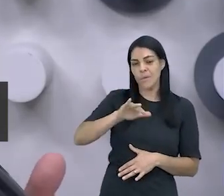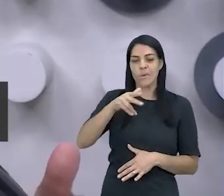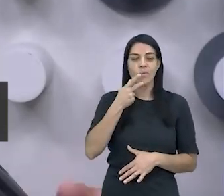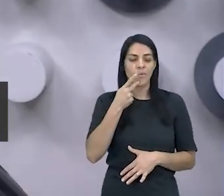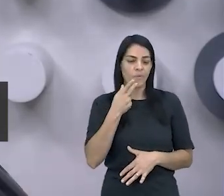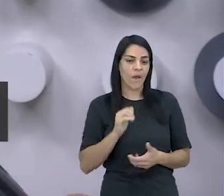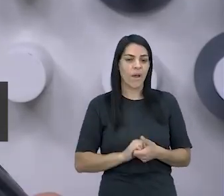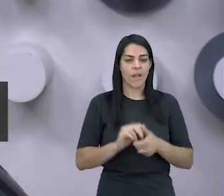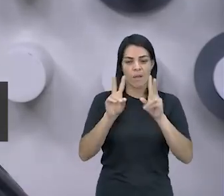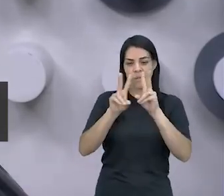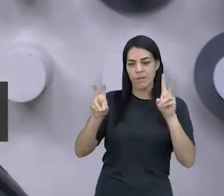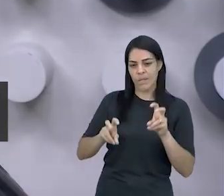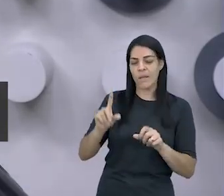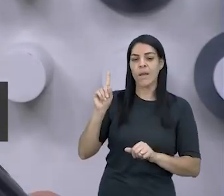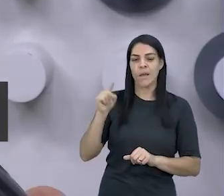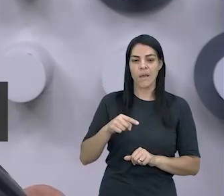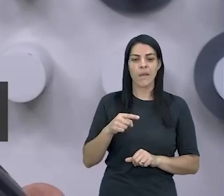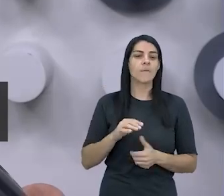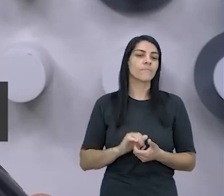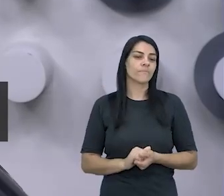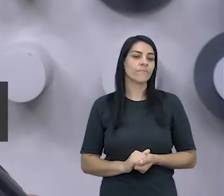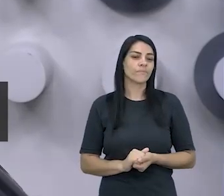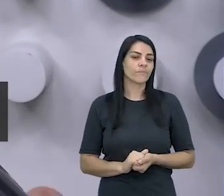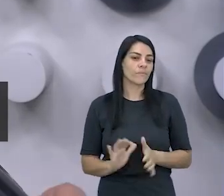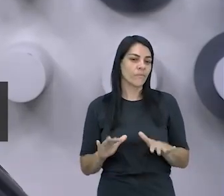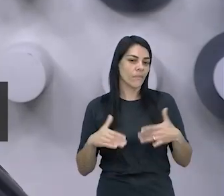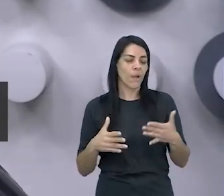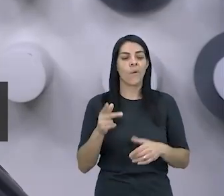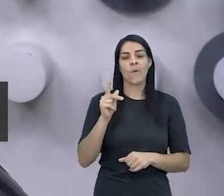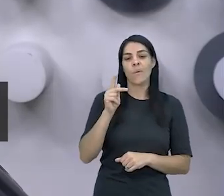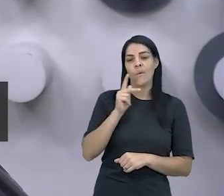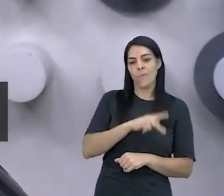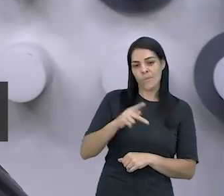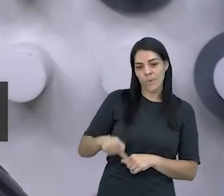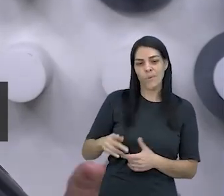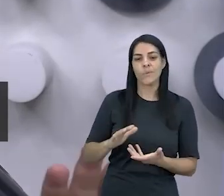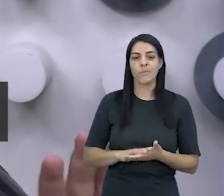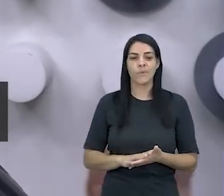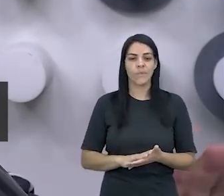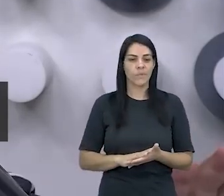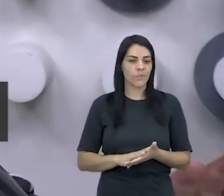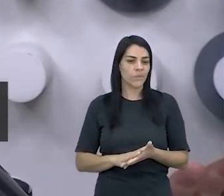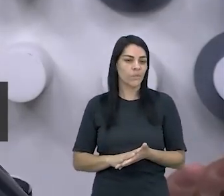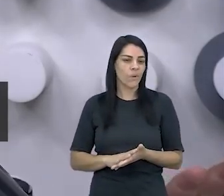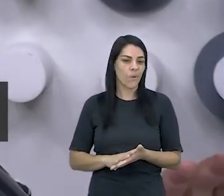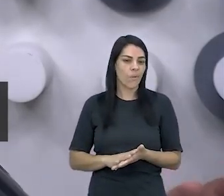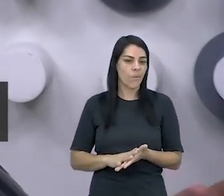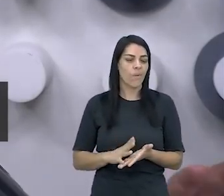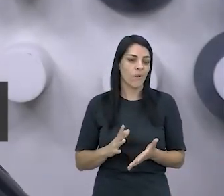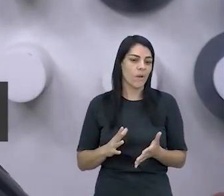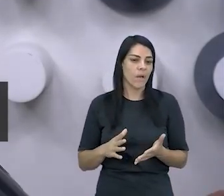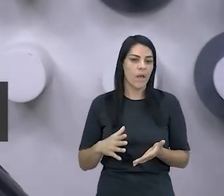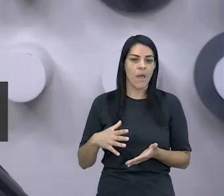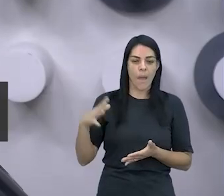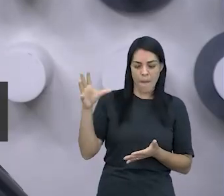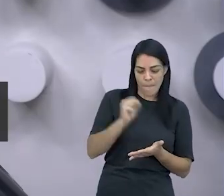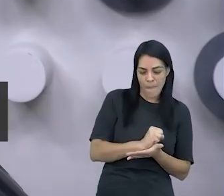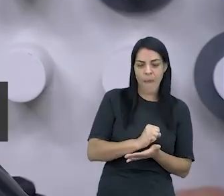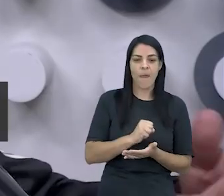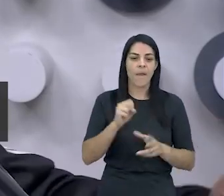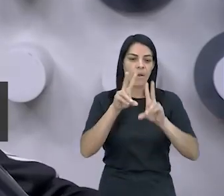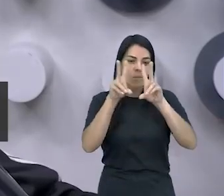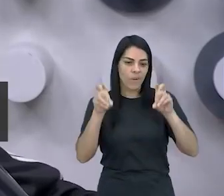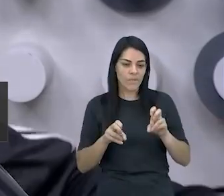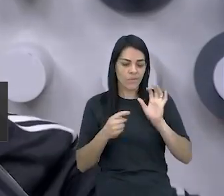que os temas são transversais, é aquele momento que o professor ele extrai aquele assunto e ele destaca aquela